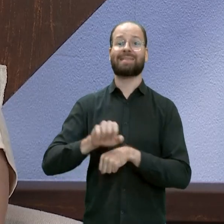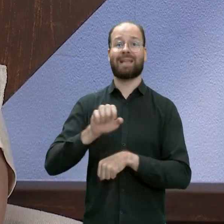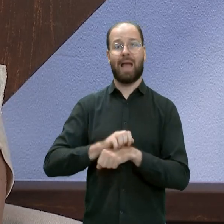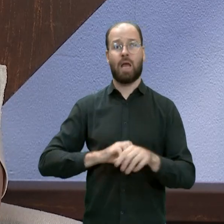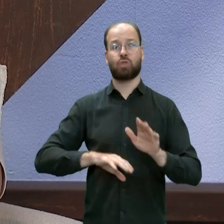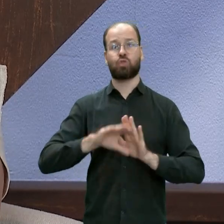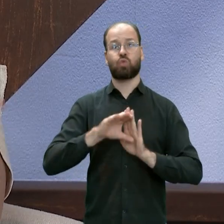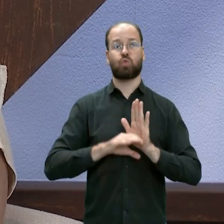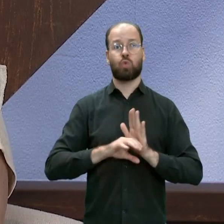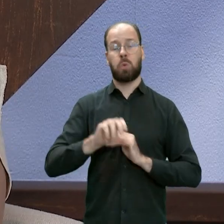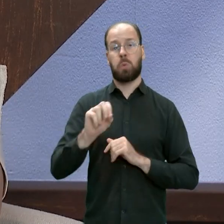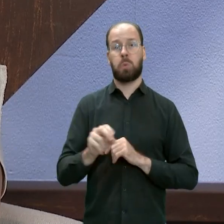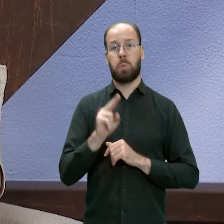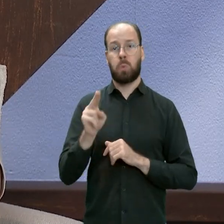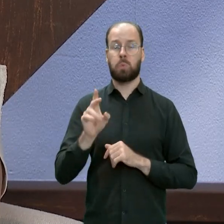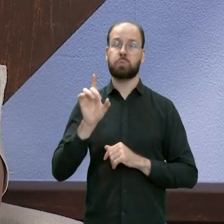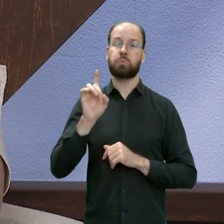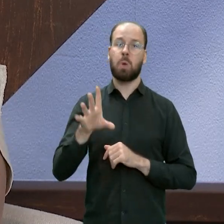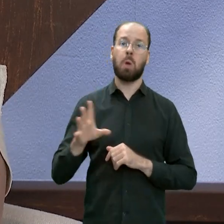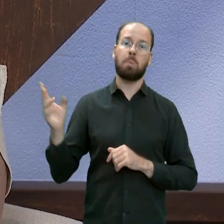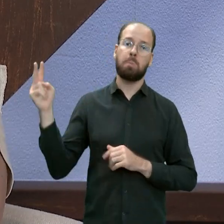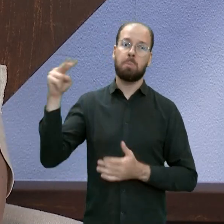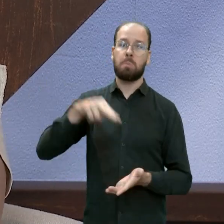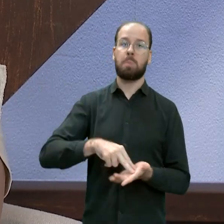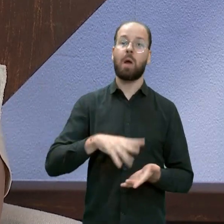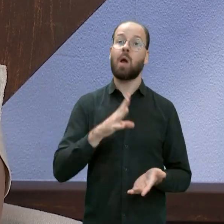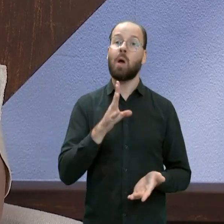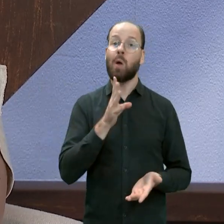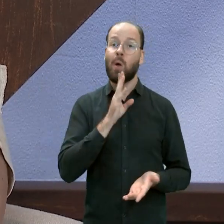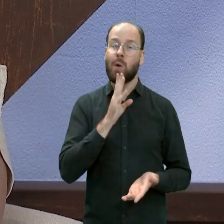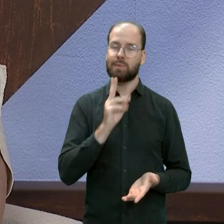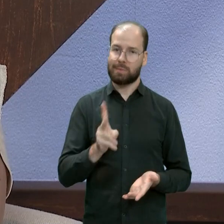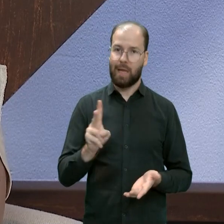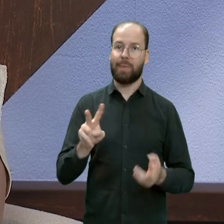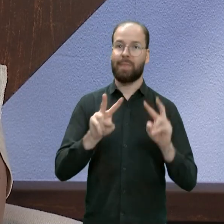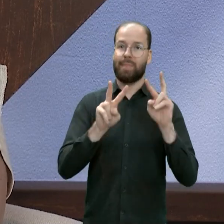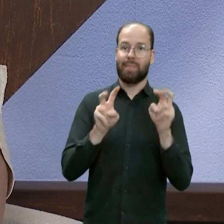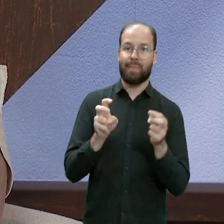ou estágios mesmo só para conhecer, a gente sempre dá temas,